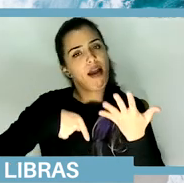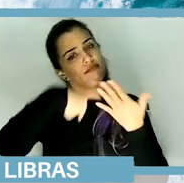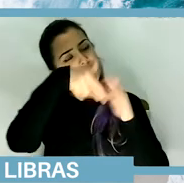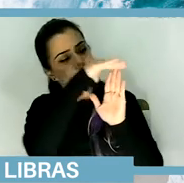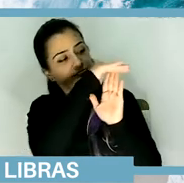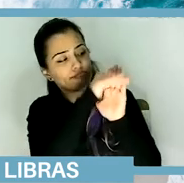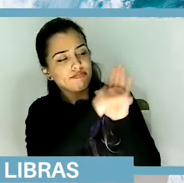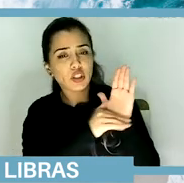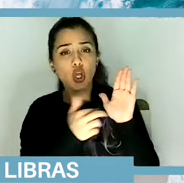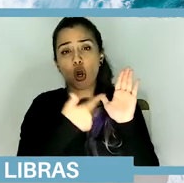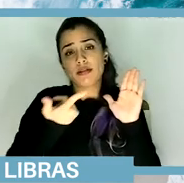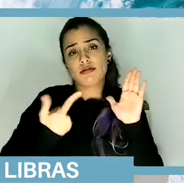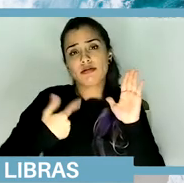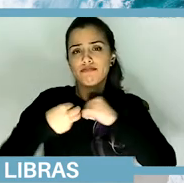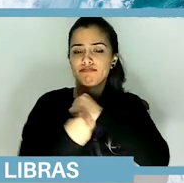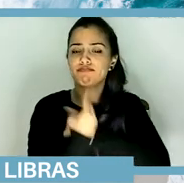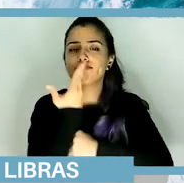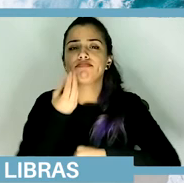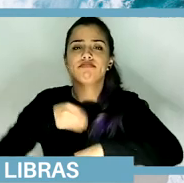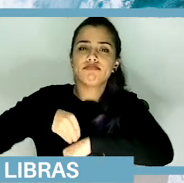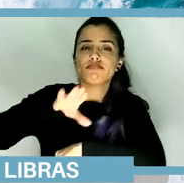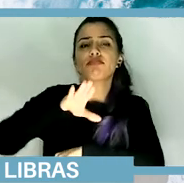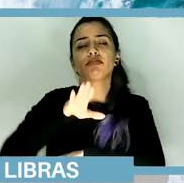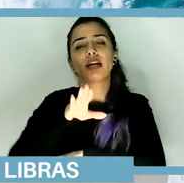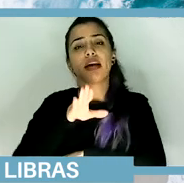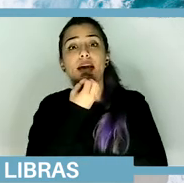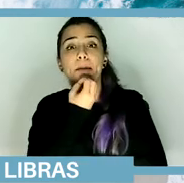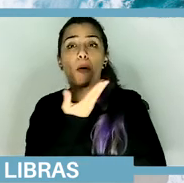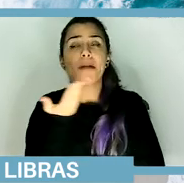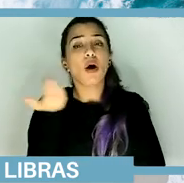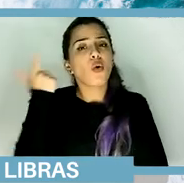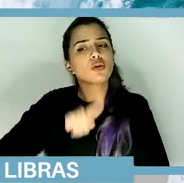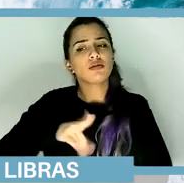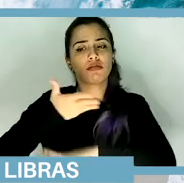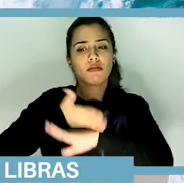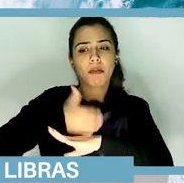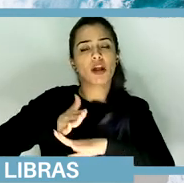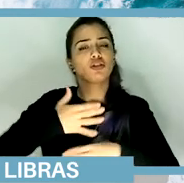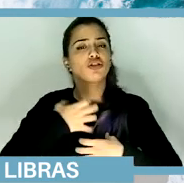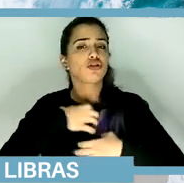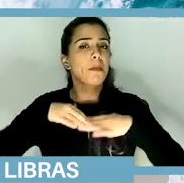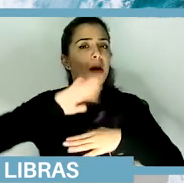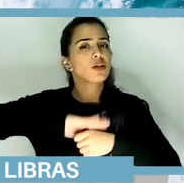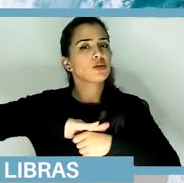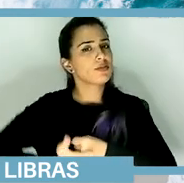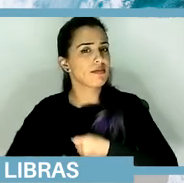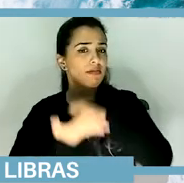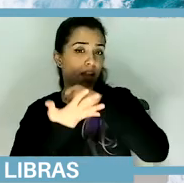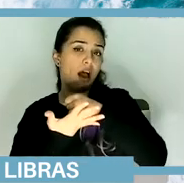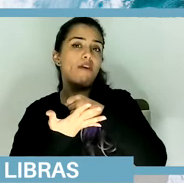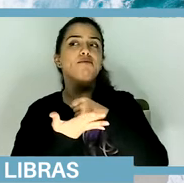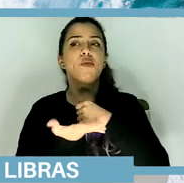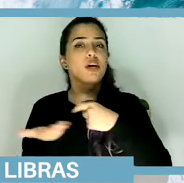mais sustentável né sustentável para todo mundo ir para a gente também então acho que assim é só um